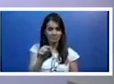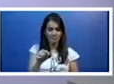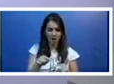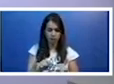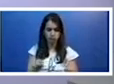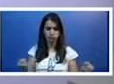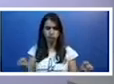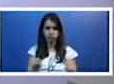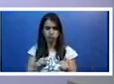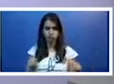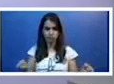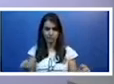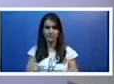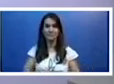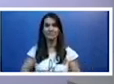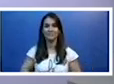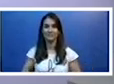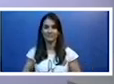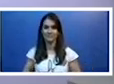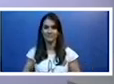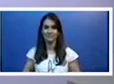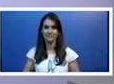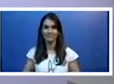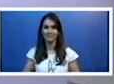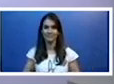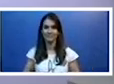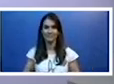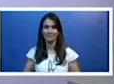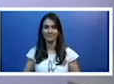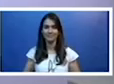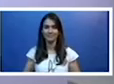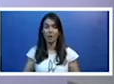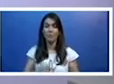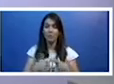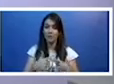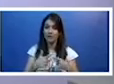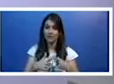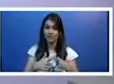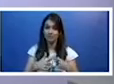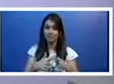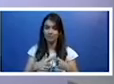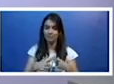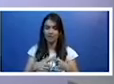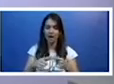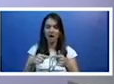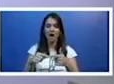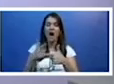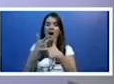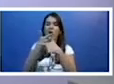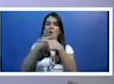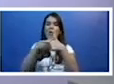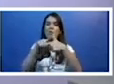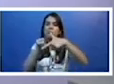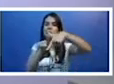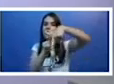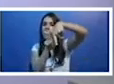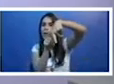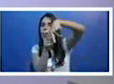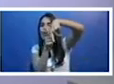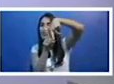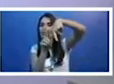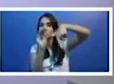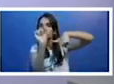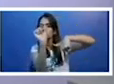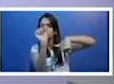Tá? Quando vocês tiverem mais prática, não precisa nem fazer isso. Então, vamos ver aqui que o x é em relação ao 39 e